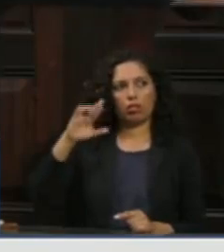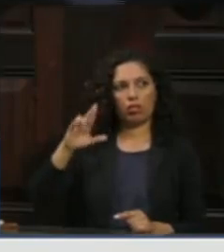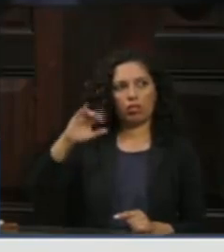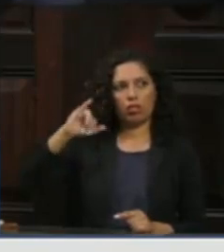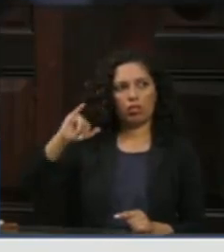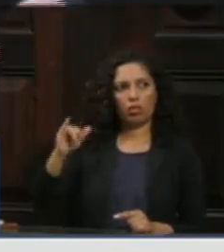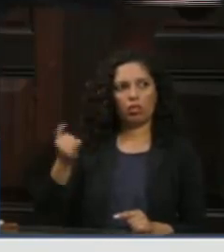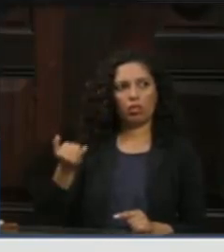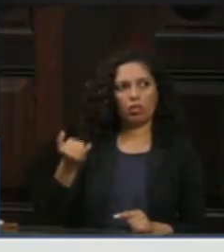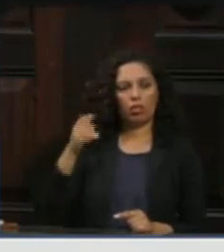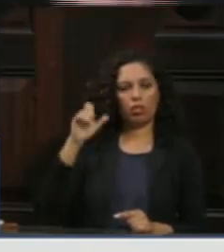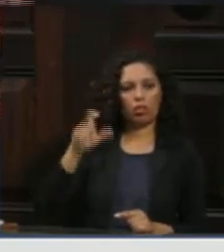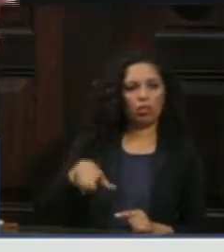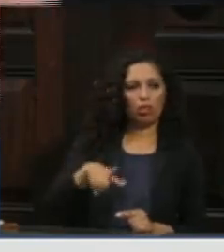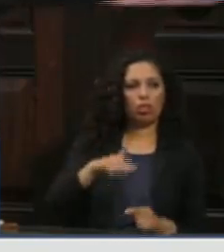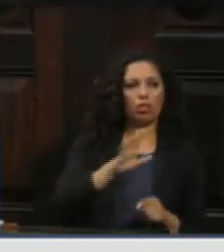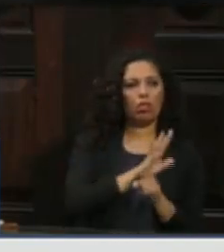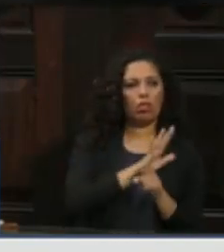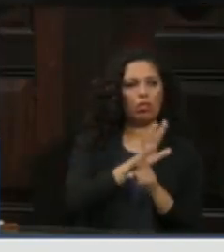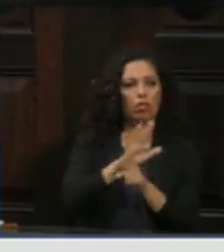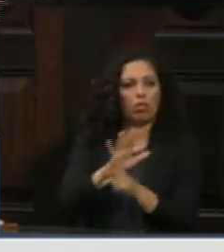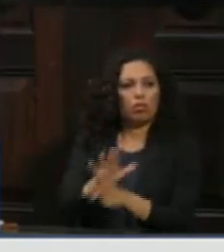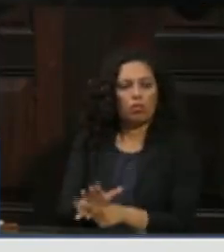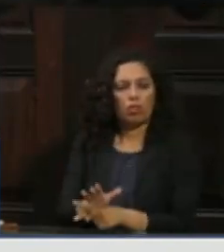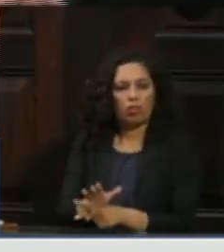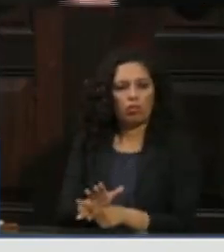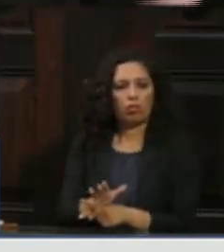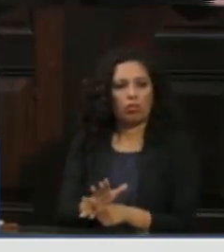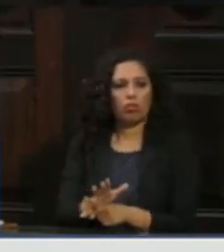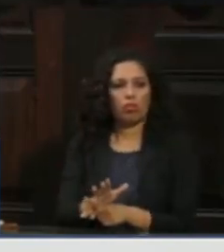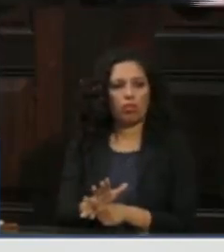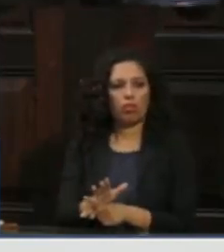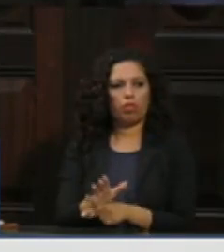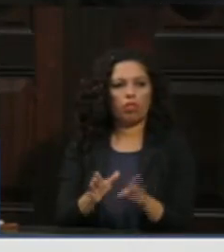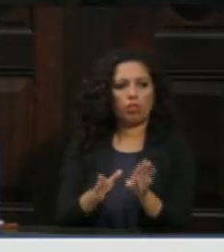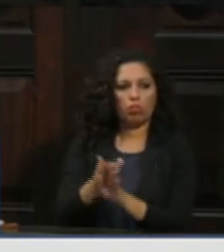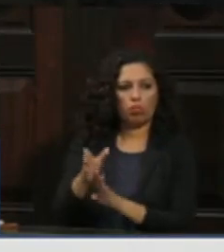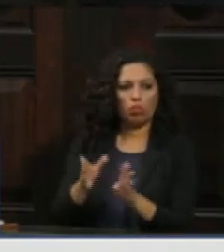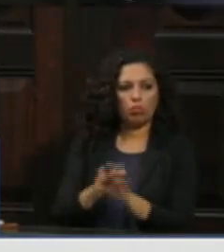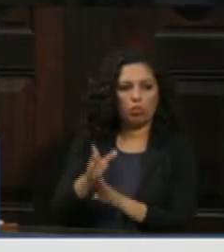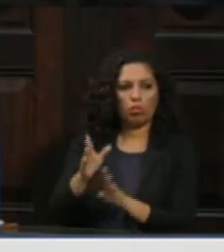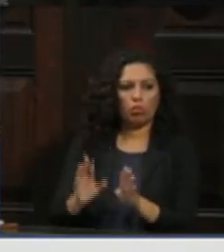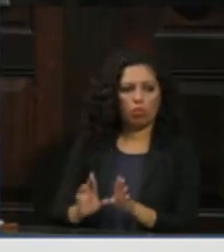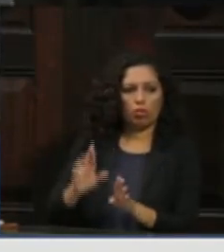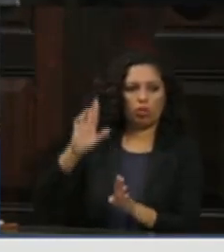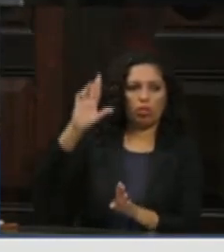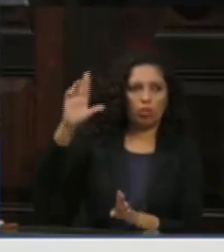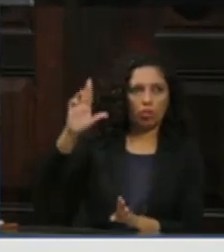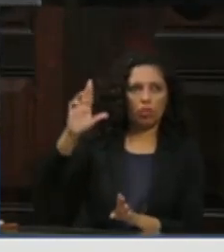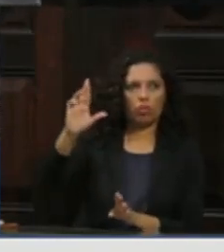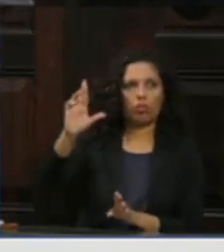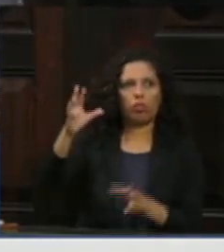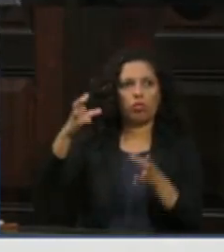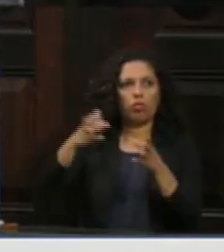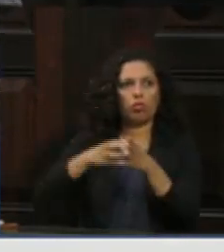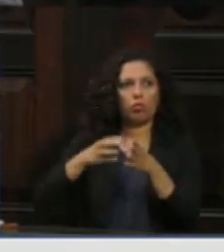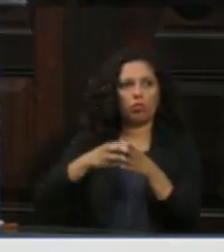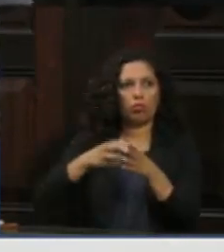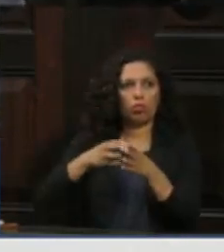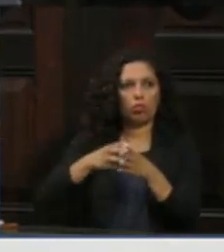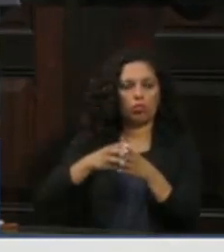presente proposta recebeu 3 emendas e retorna às comissões. Deputado Valdé Carneiro. Senhor presidente, aguardei a ordem do dia ser concluída